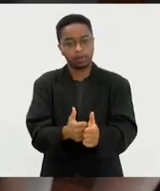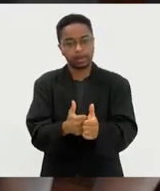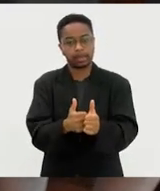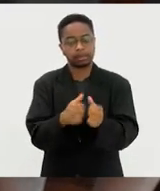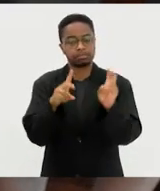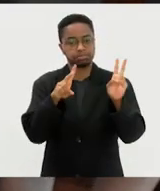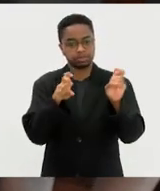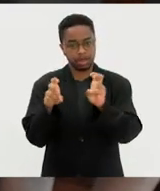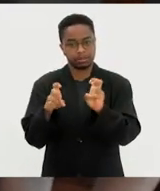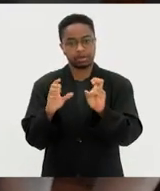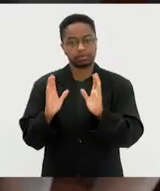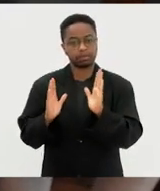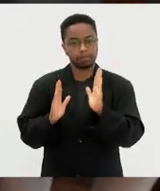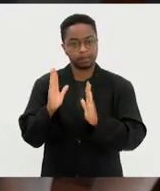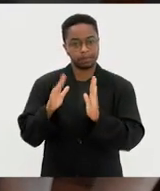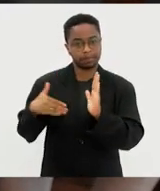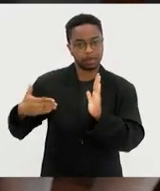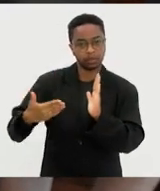tempo.